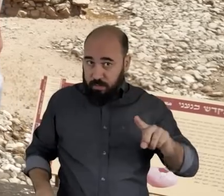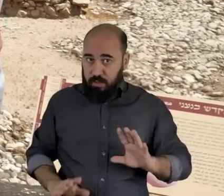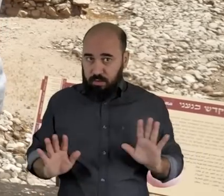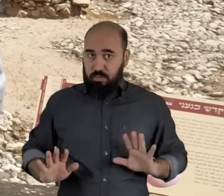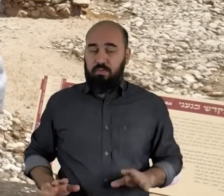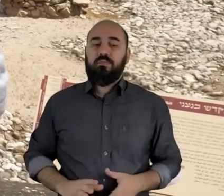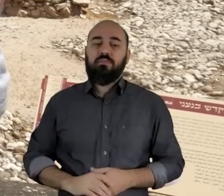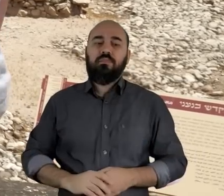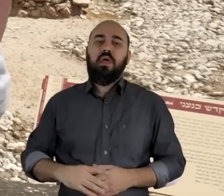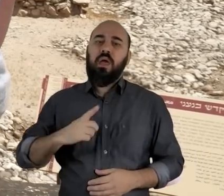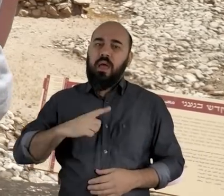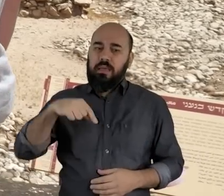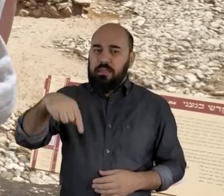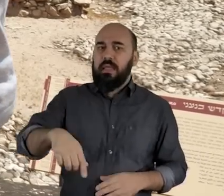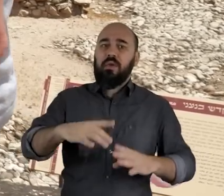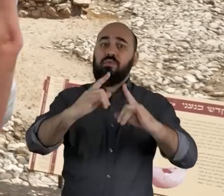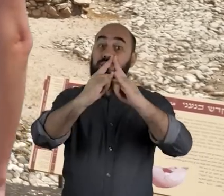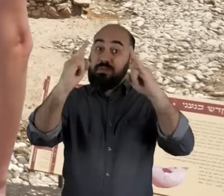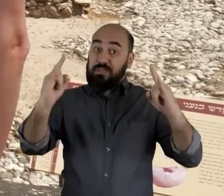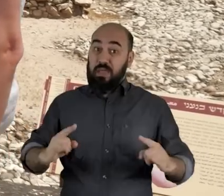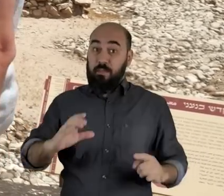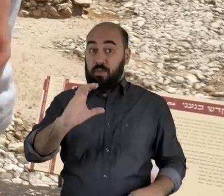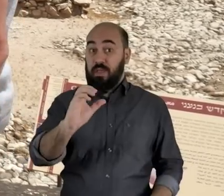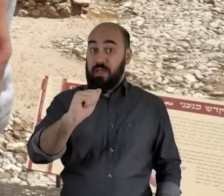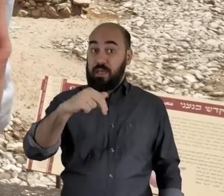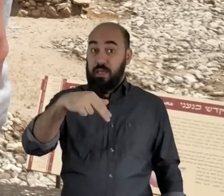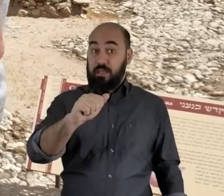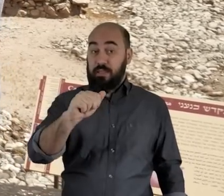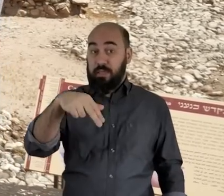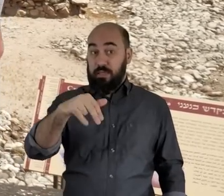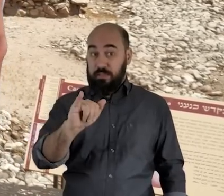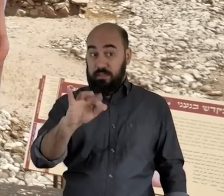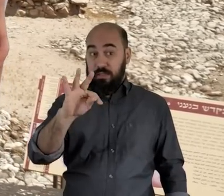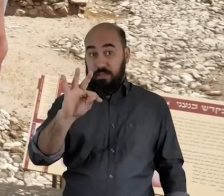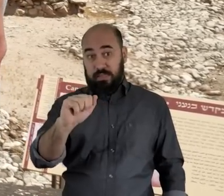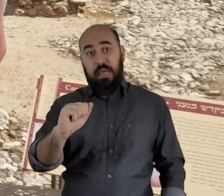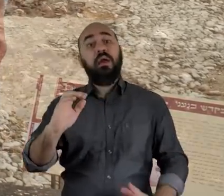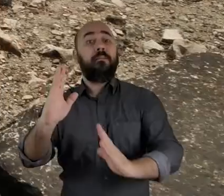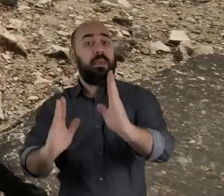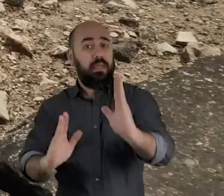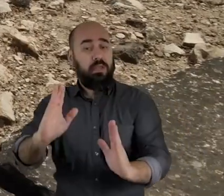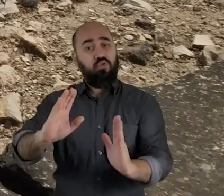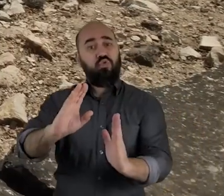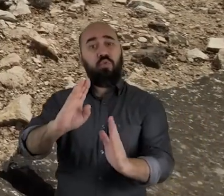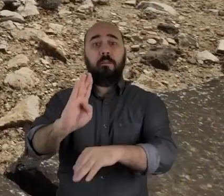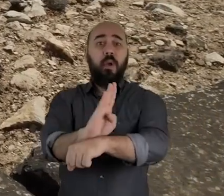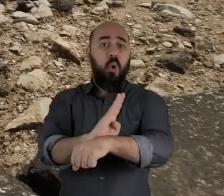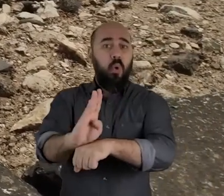templo cananita do período do bronze médio e último período do bronze. Eu estou falando em torno de